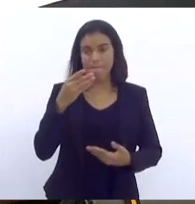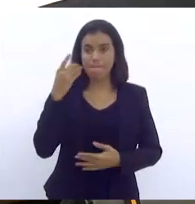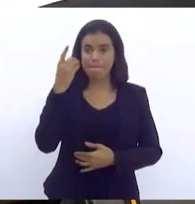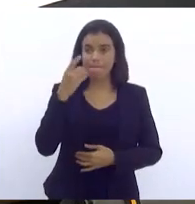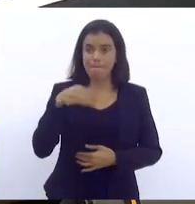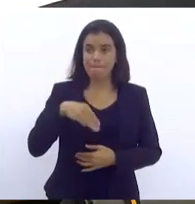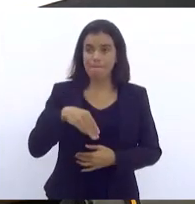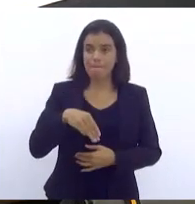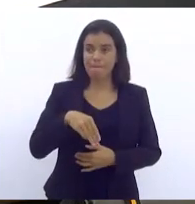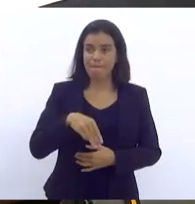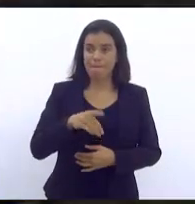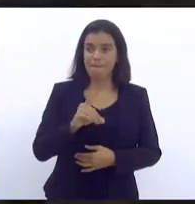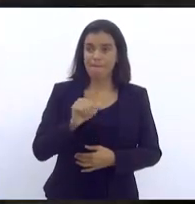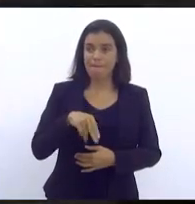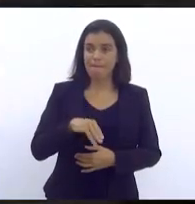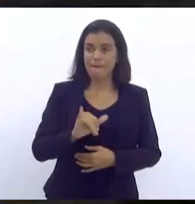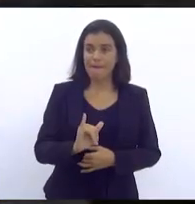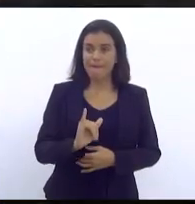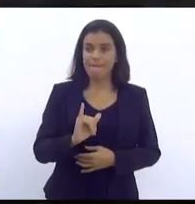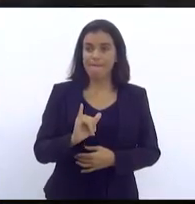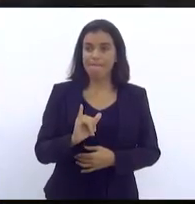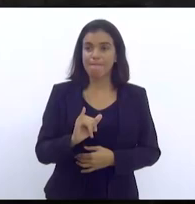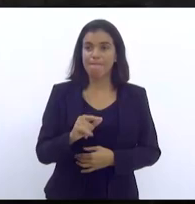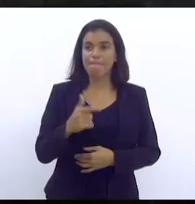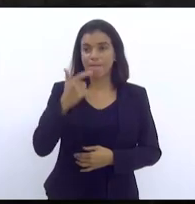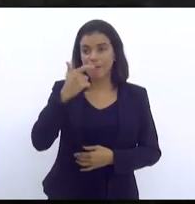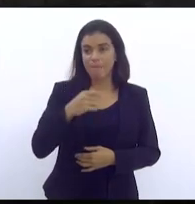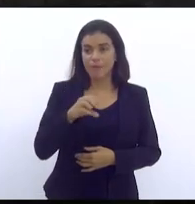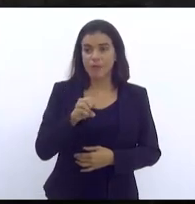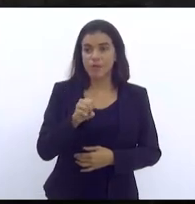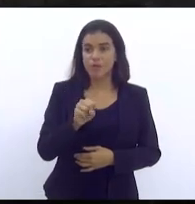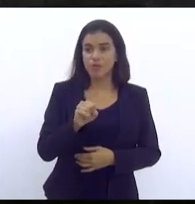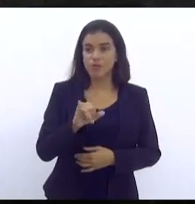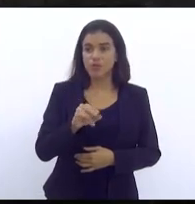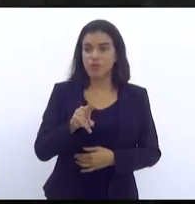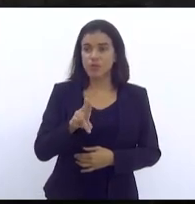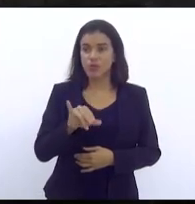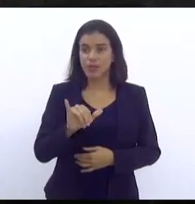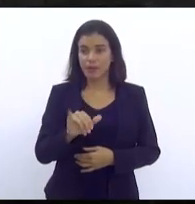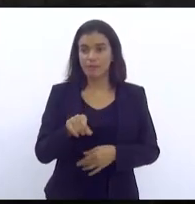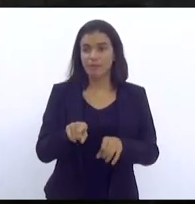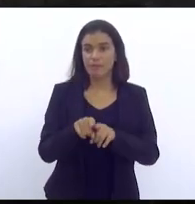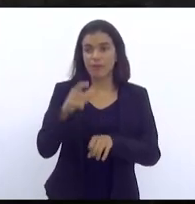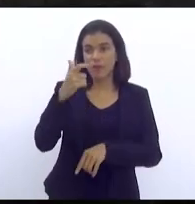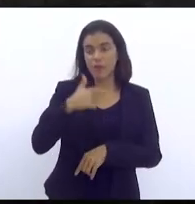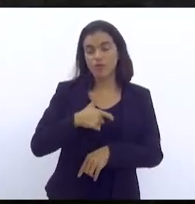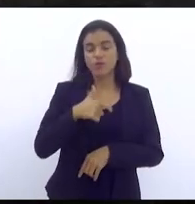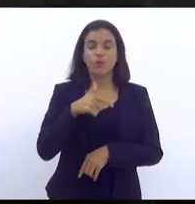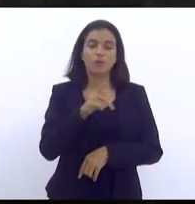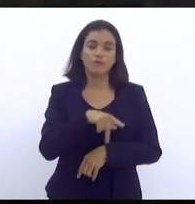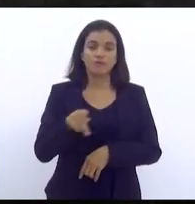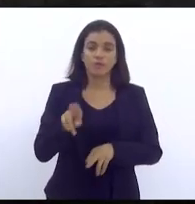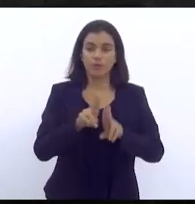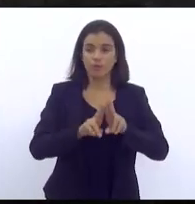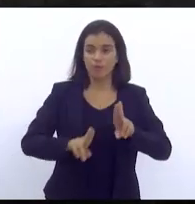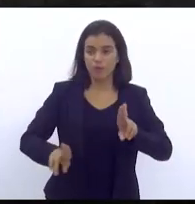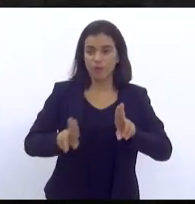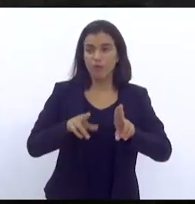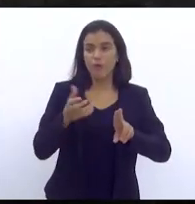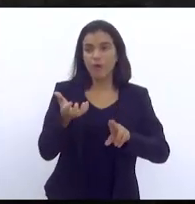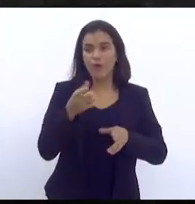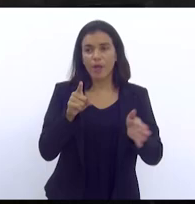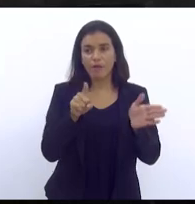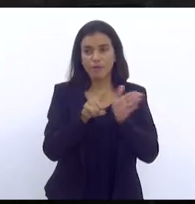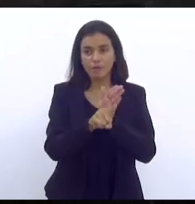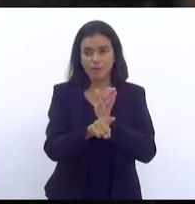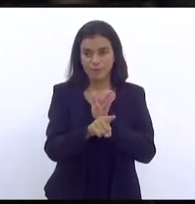Dani Monteiro pela organização da audiência e meu nome é suak hler eu sou professora do ipuro frj e eu gostaria de fazer uma